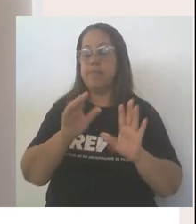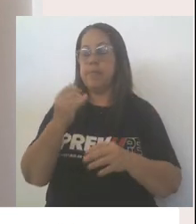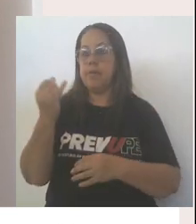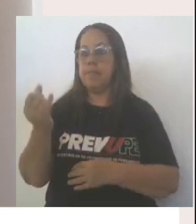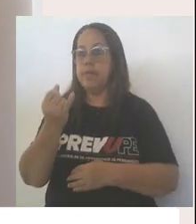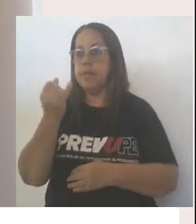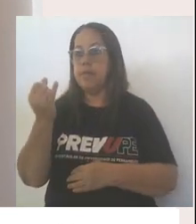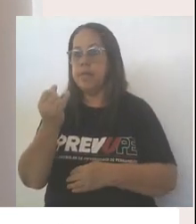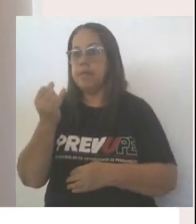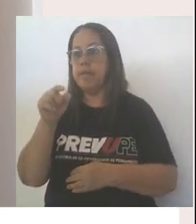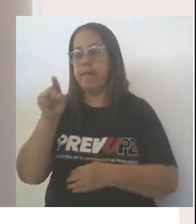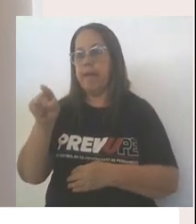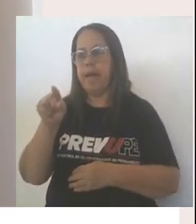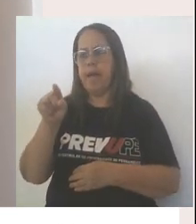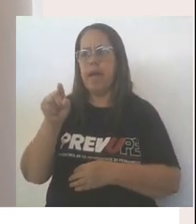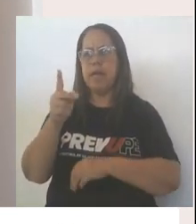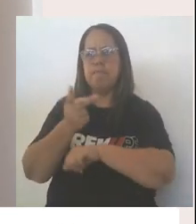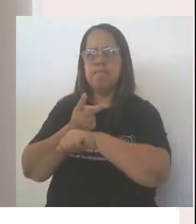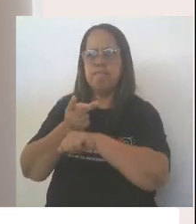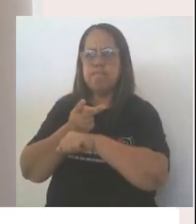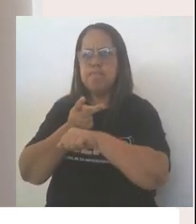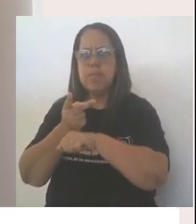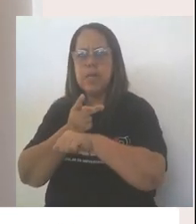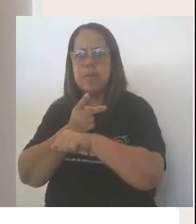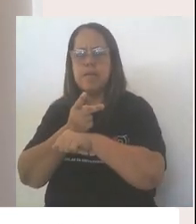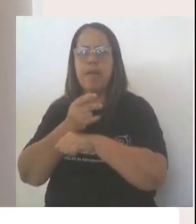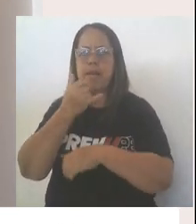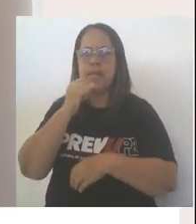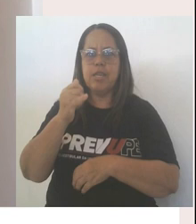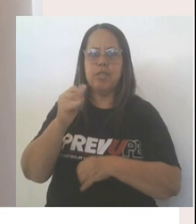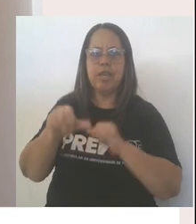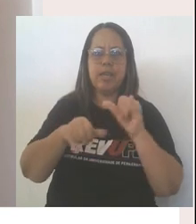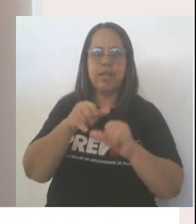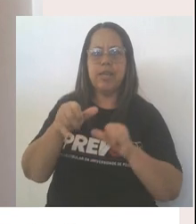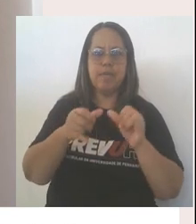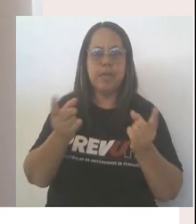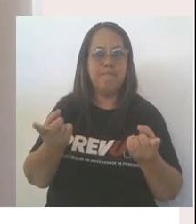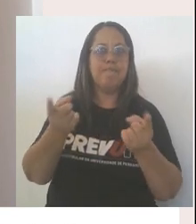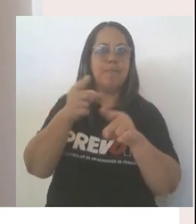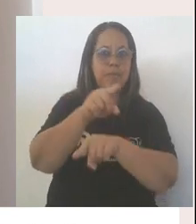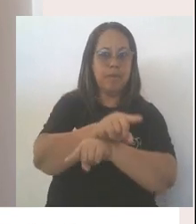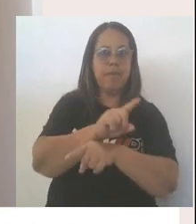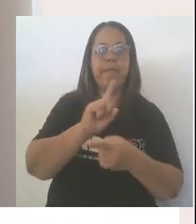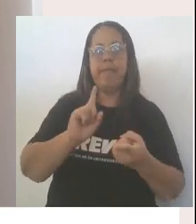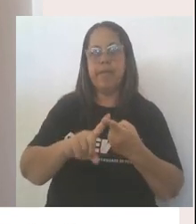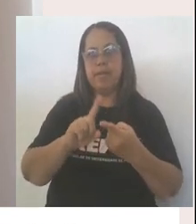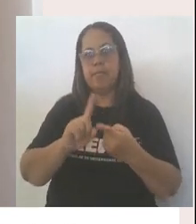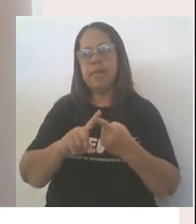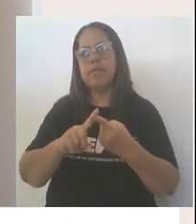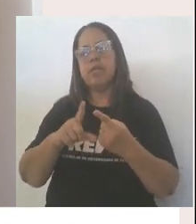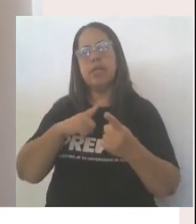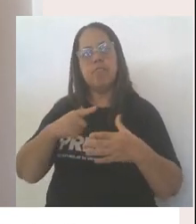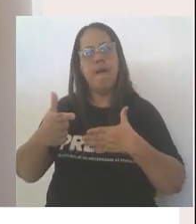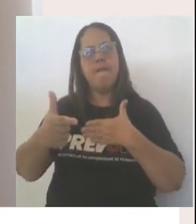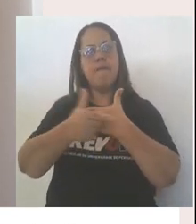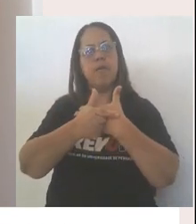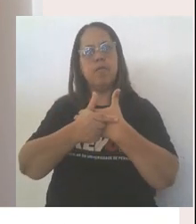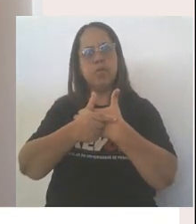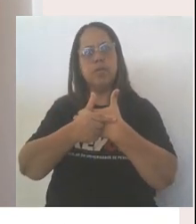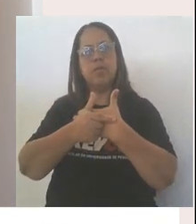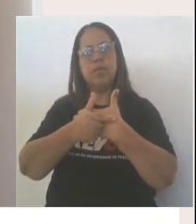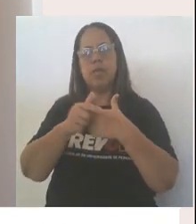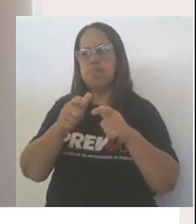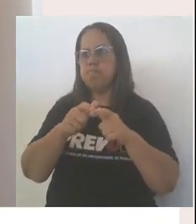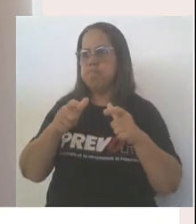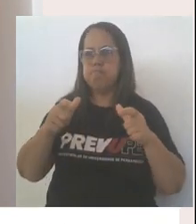a eletroquímica explora a conversão de energia química em energia elétrica e vice-versa, desempenhando um papel fundamental em uma